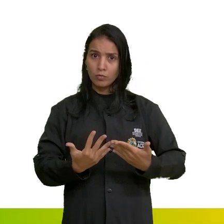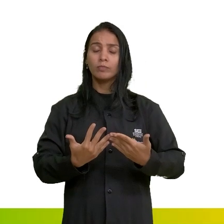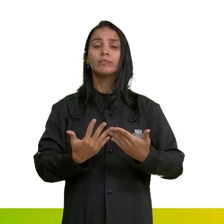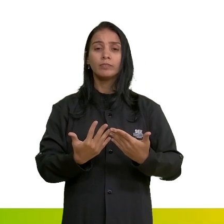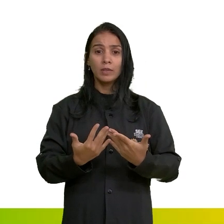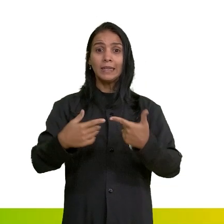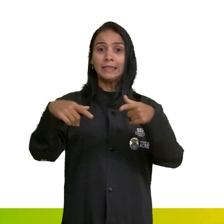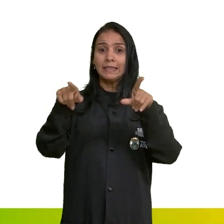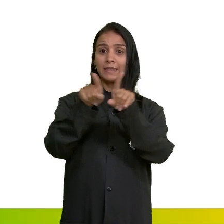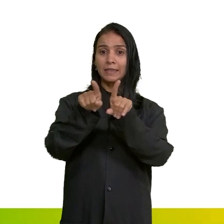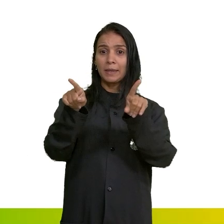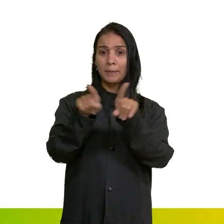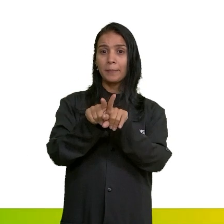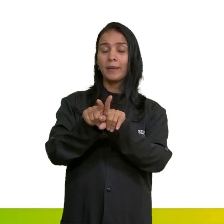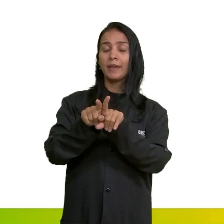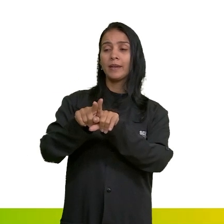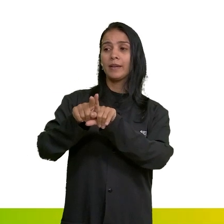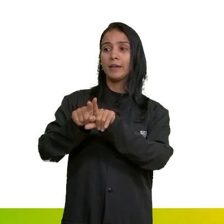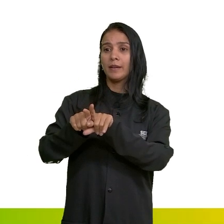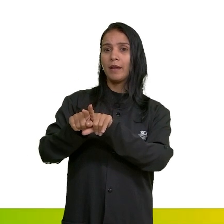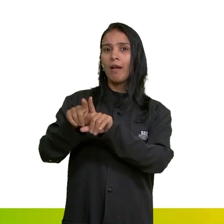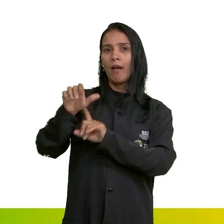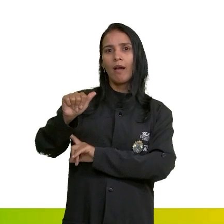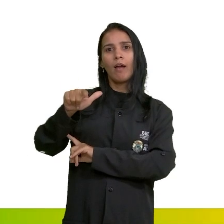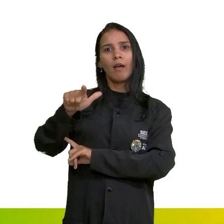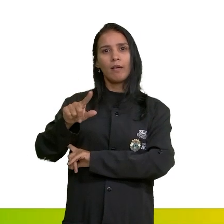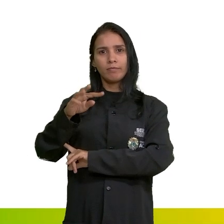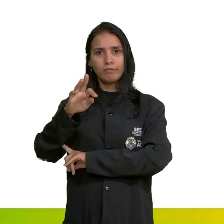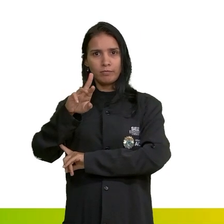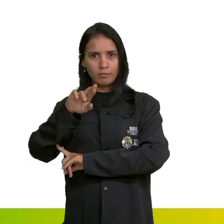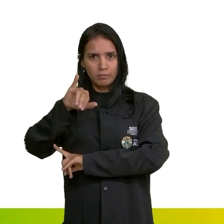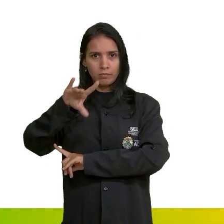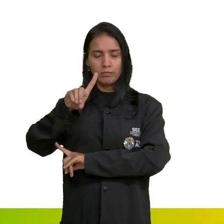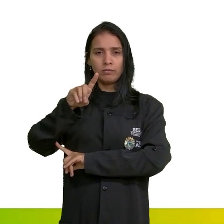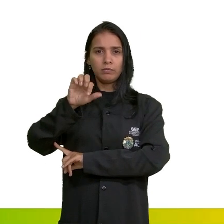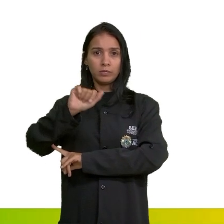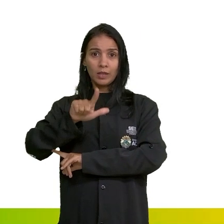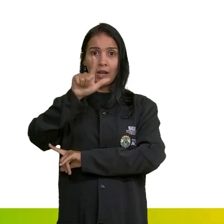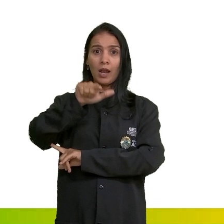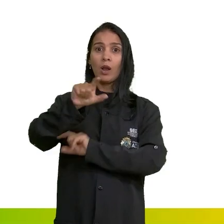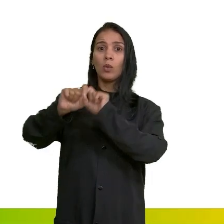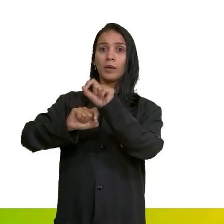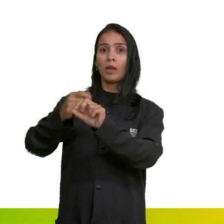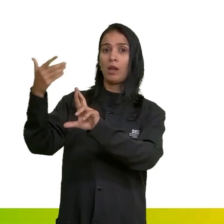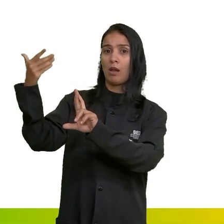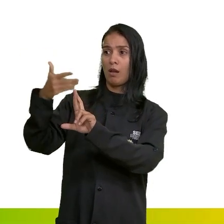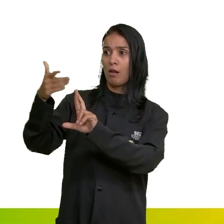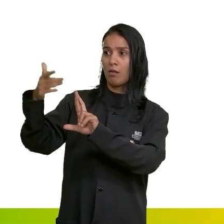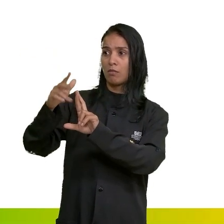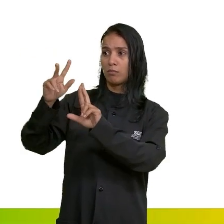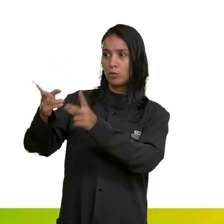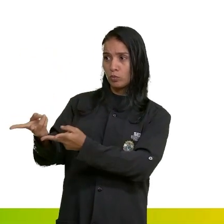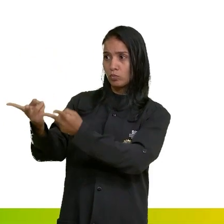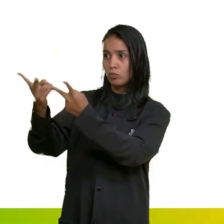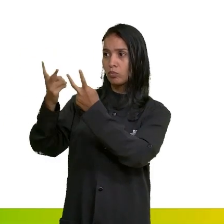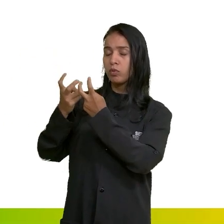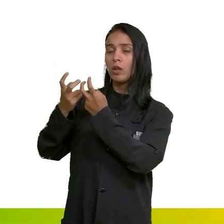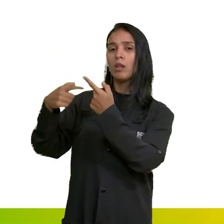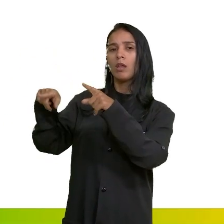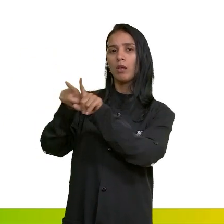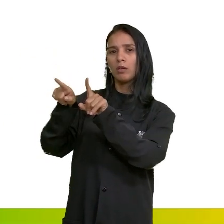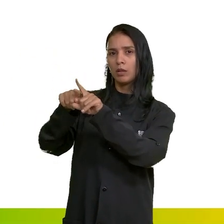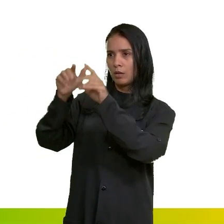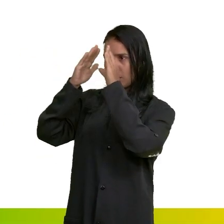e a alteridade representa o reconhecimento e o respeito às diferenças que